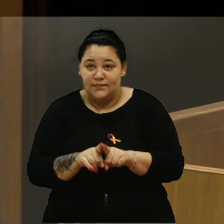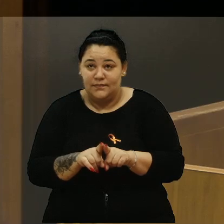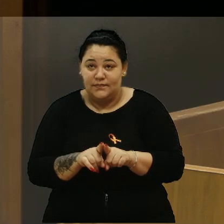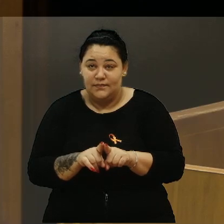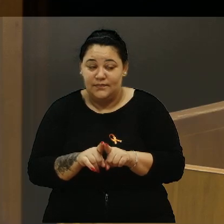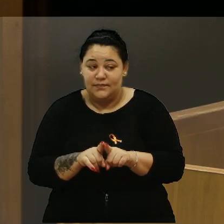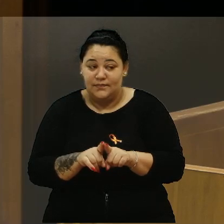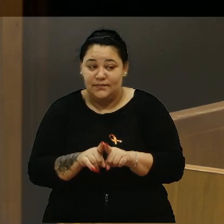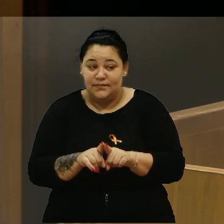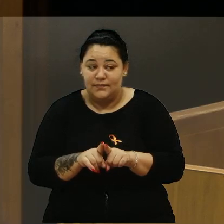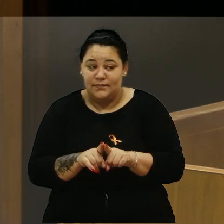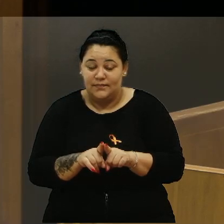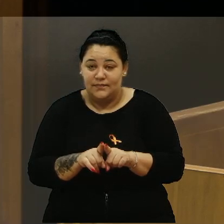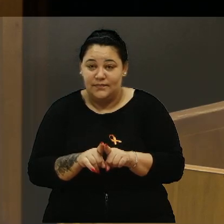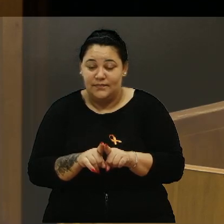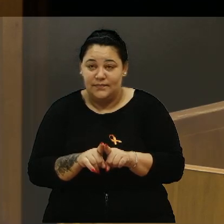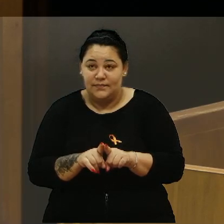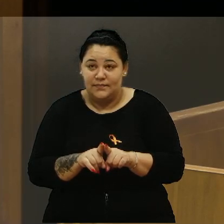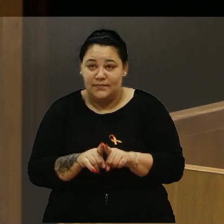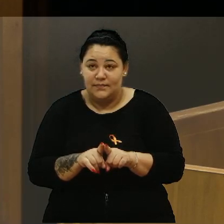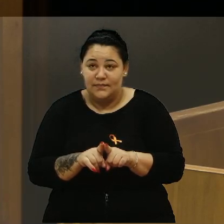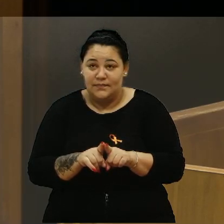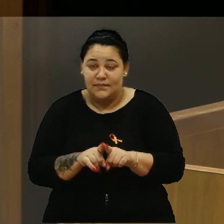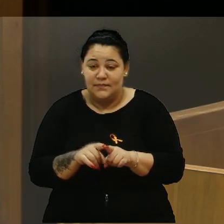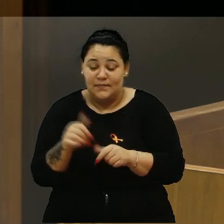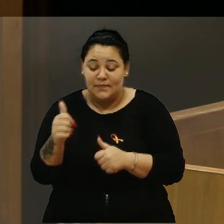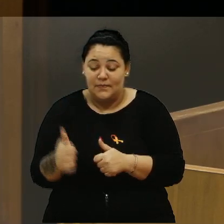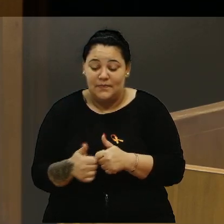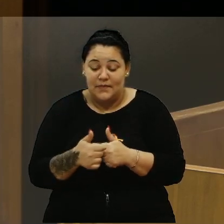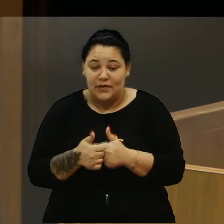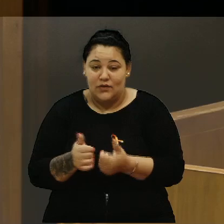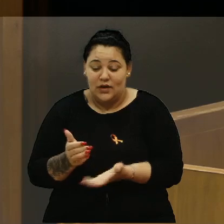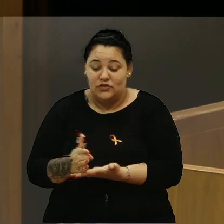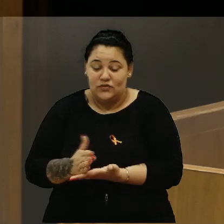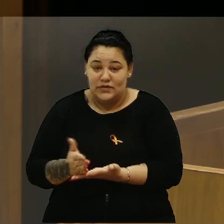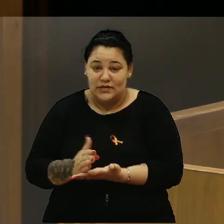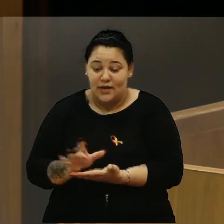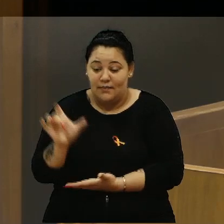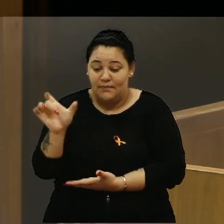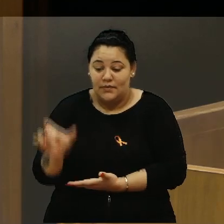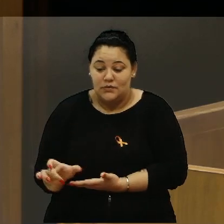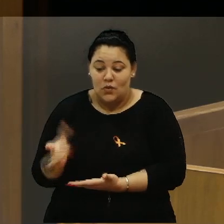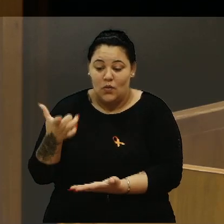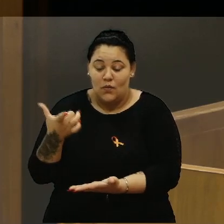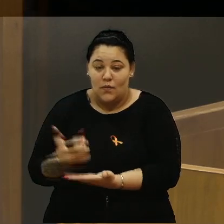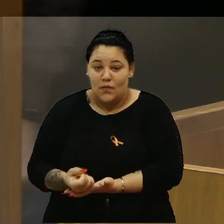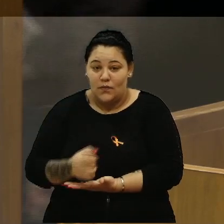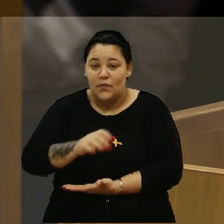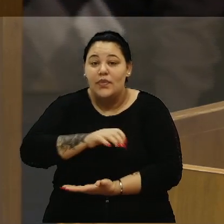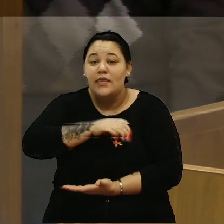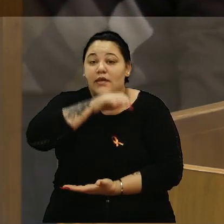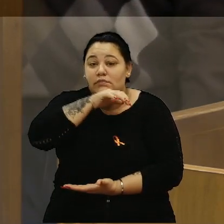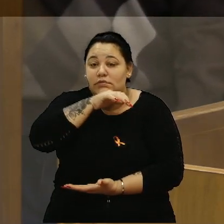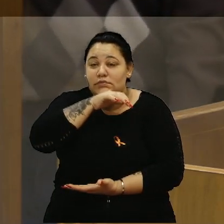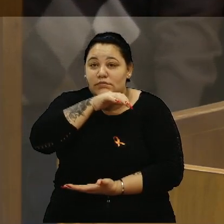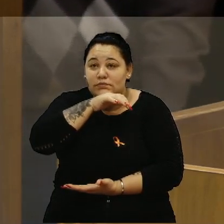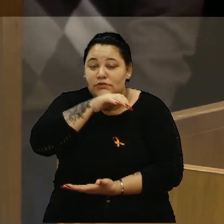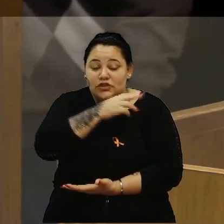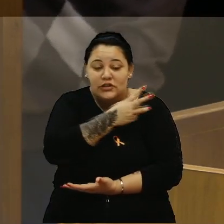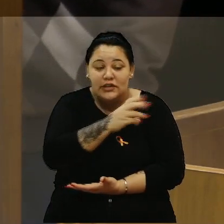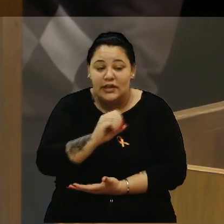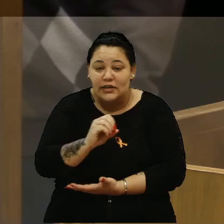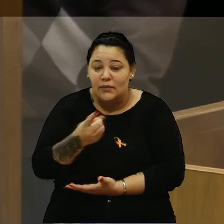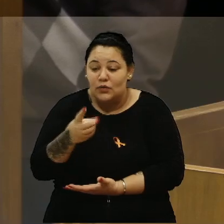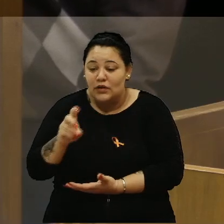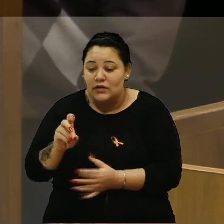uma nascente, próximo à divisa. Essa pessoa adquire um terreno de 30 por 15, sendo que